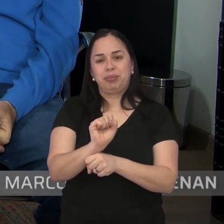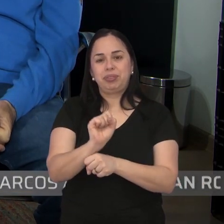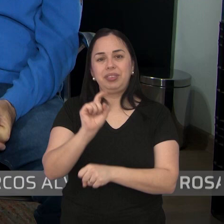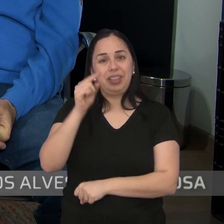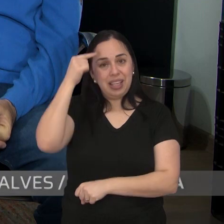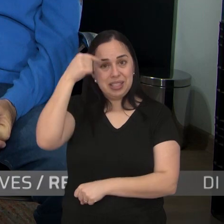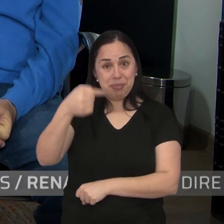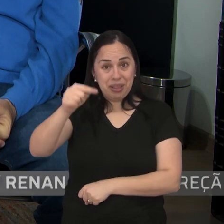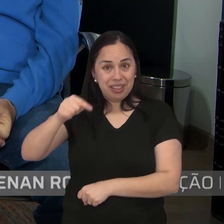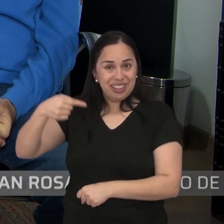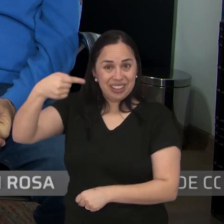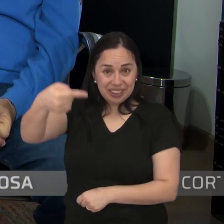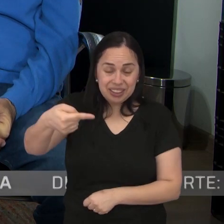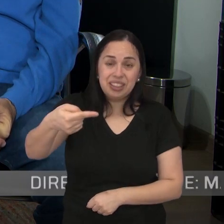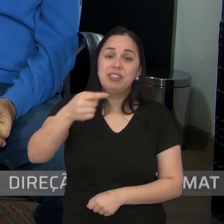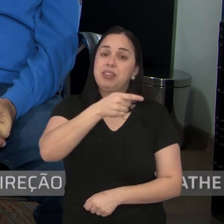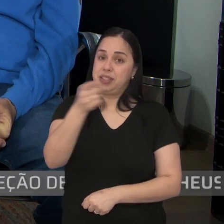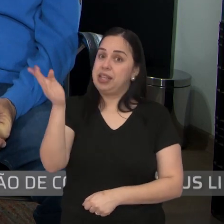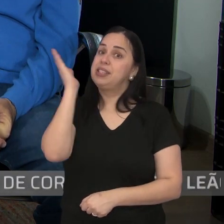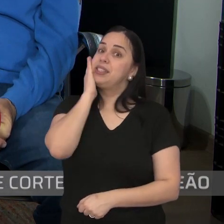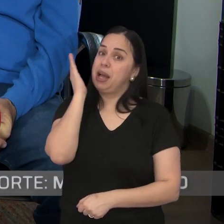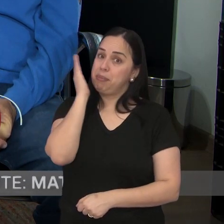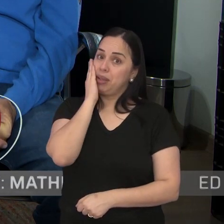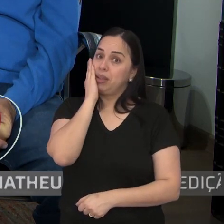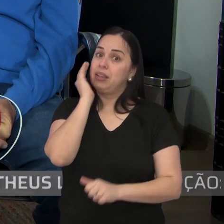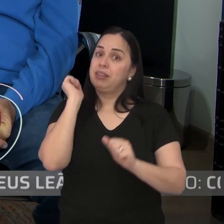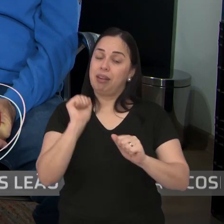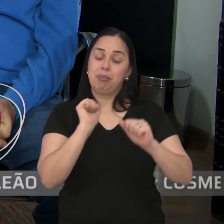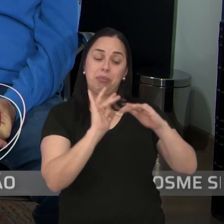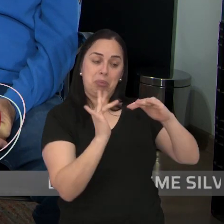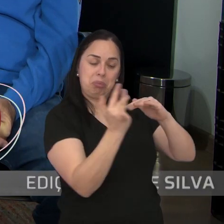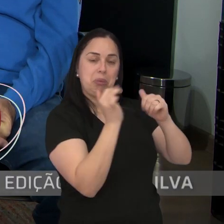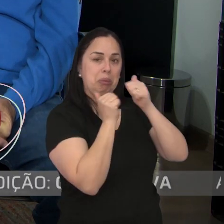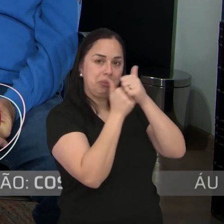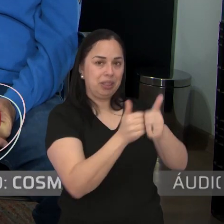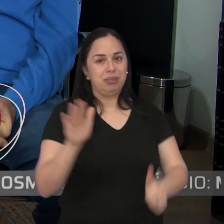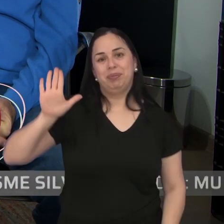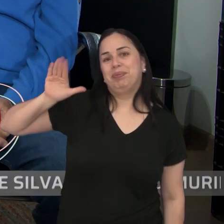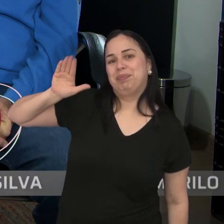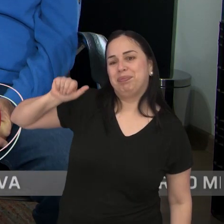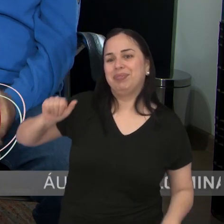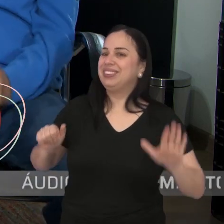Eu te espero no nosso próximo programa. E até lá, você já sabe, pode nos acompanhar em nossas